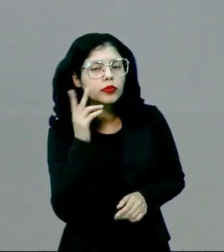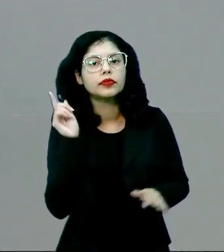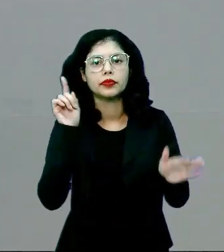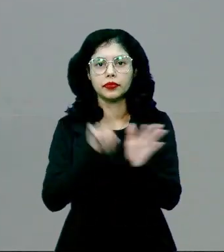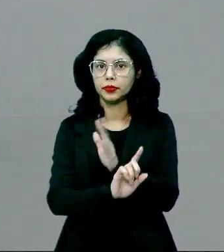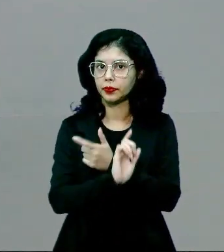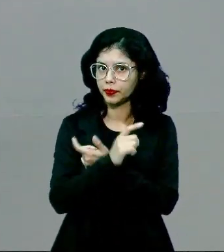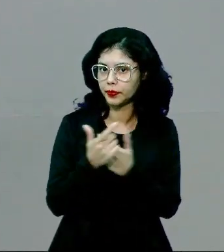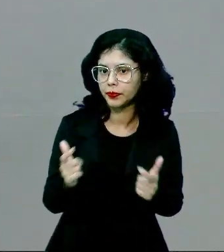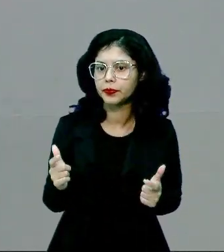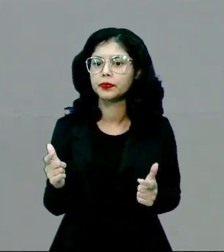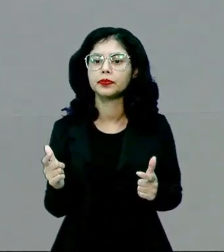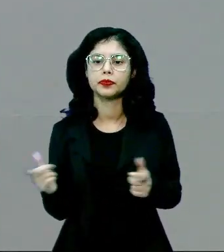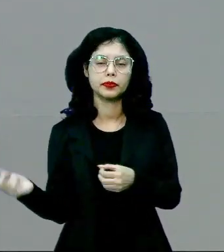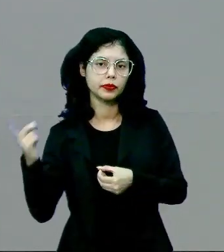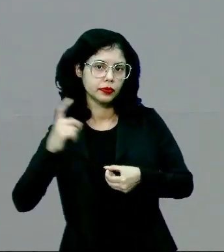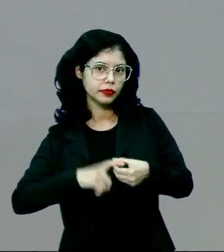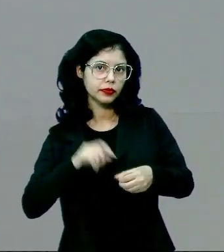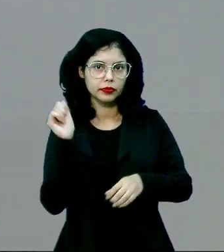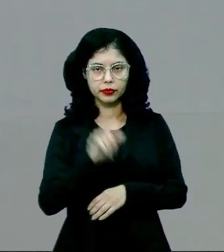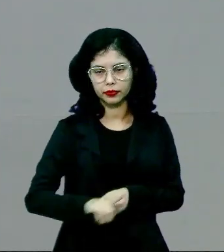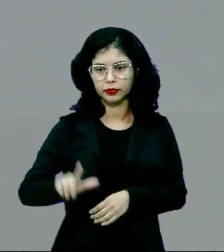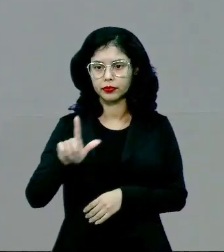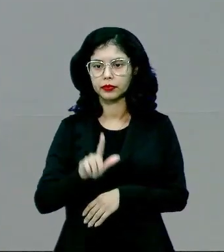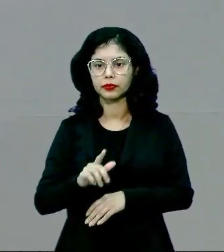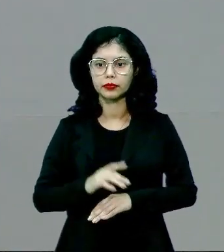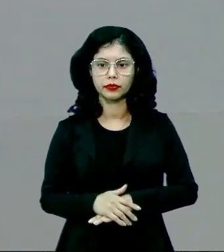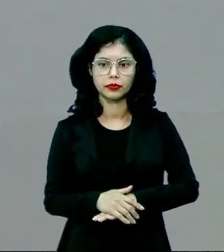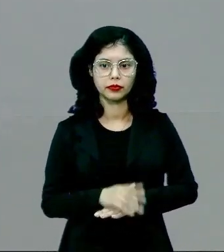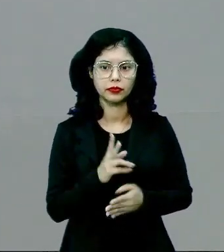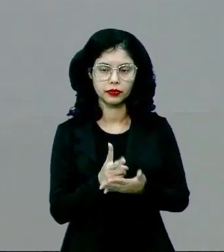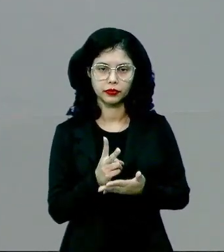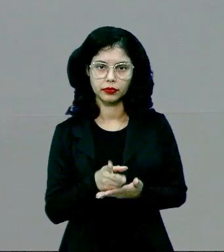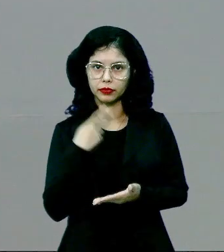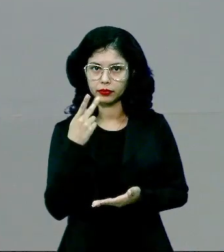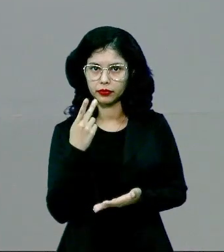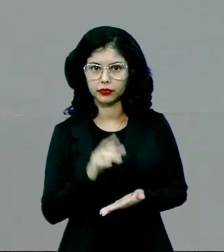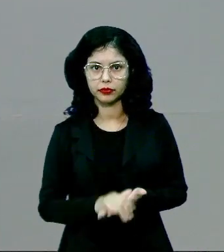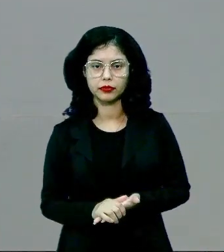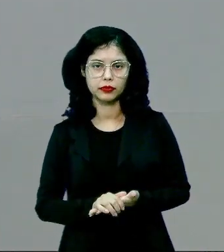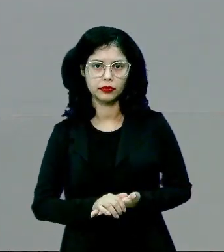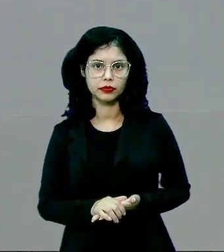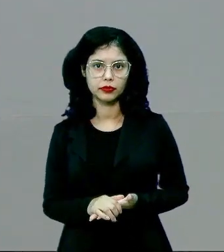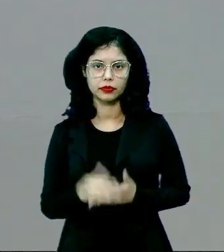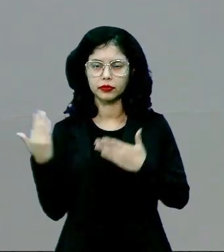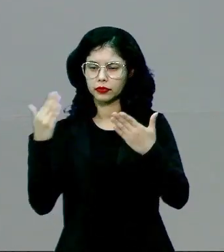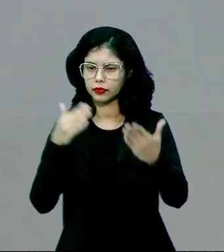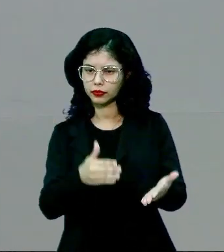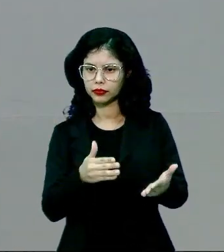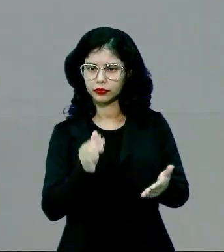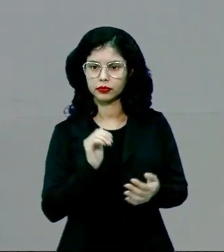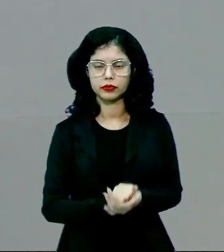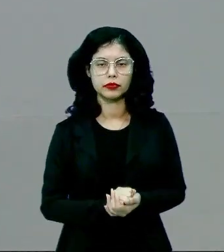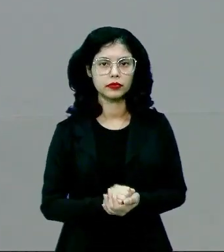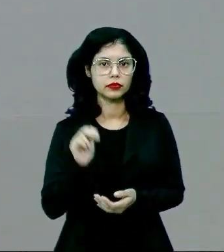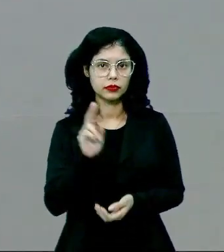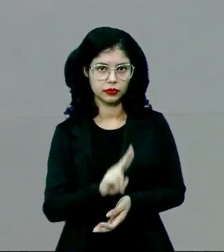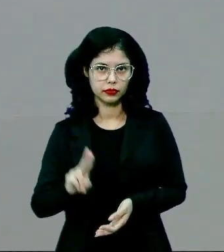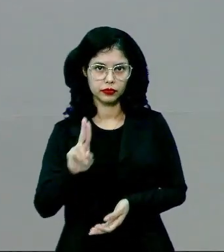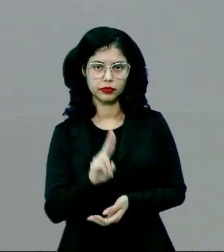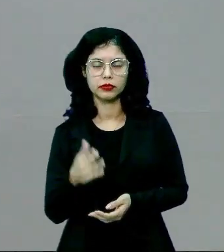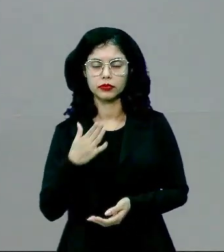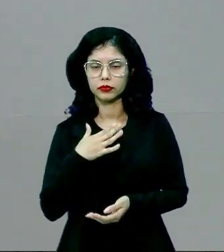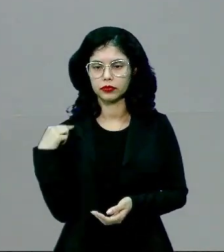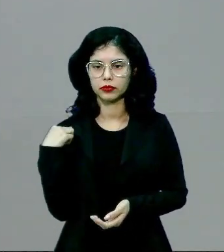essas questões enormes do Enem tá voltada para literatura eu sempre digo devemos ser objetivos devemos otimizar